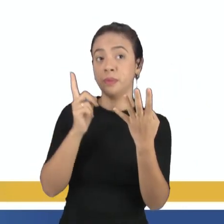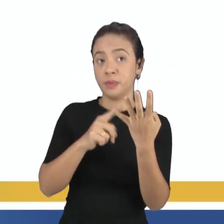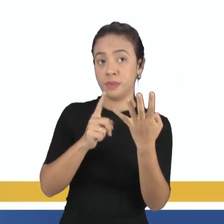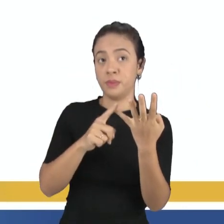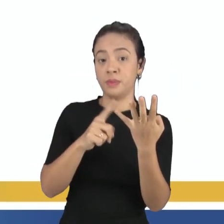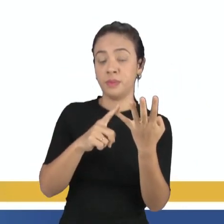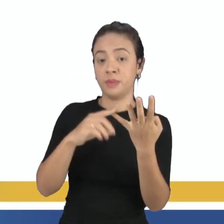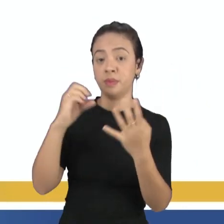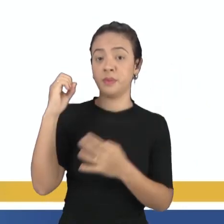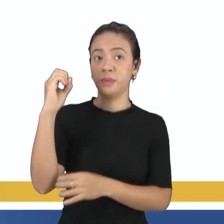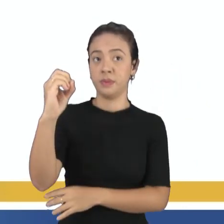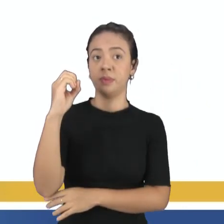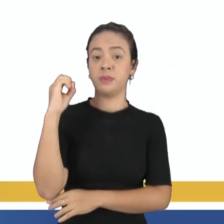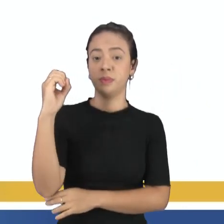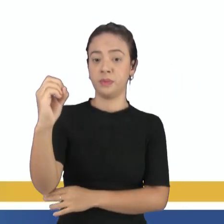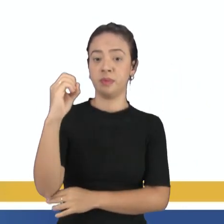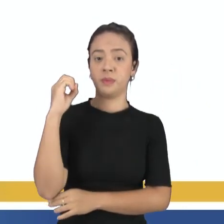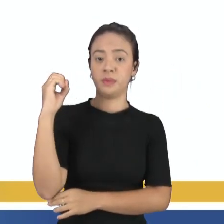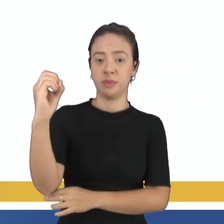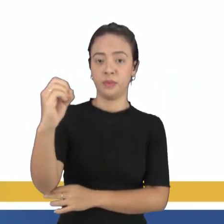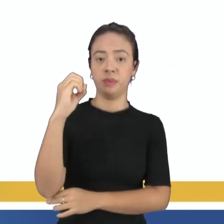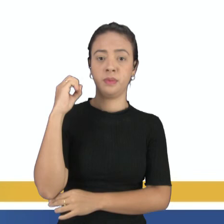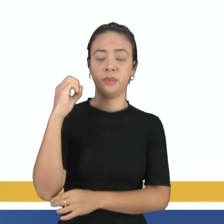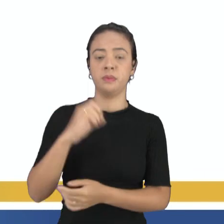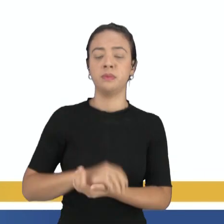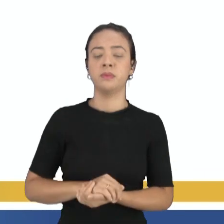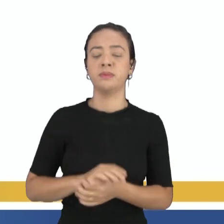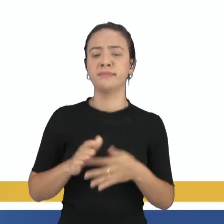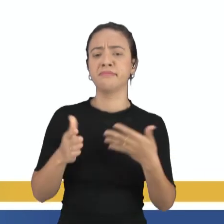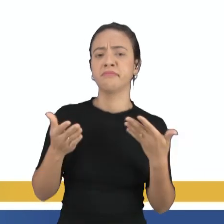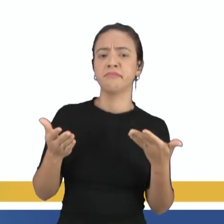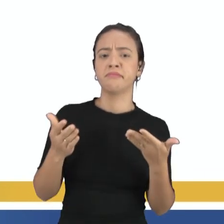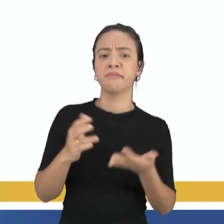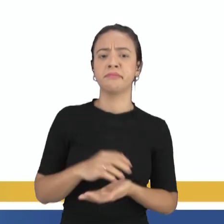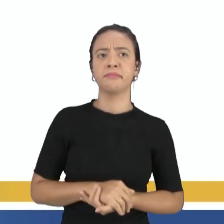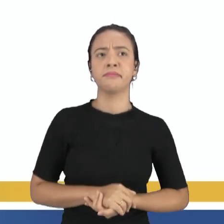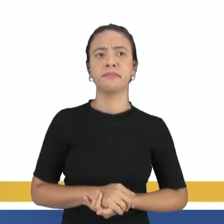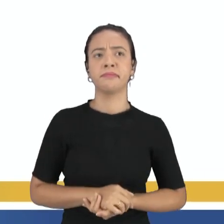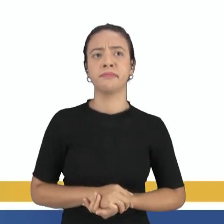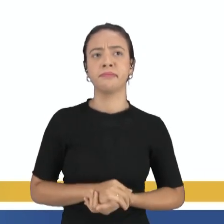e letra D, simetria de translação.